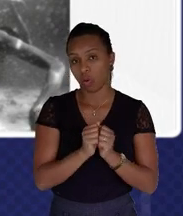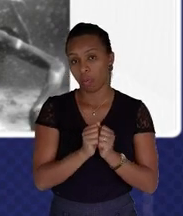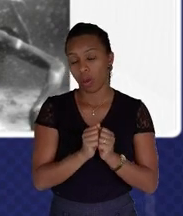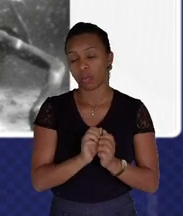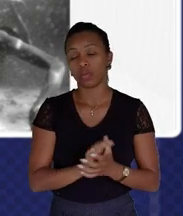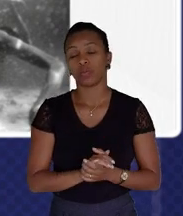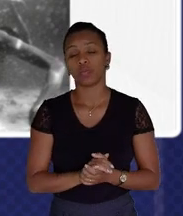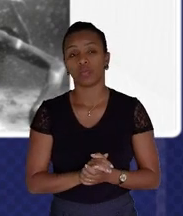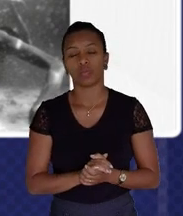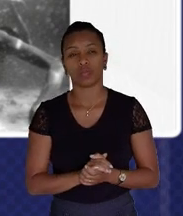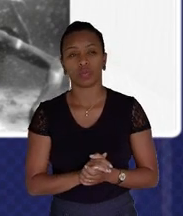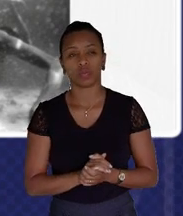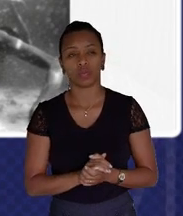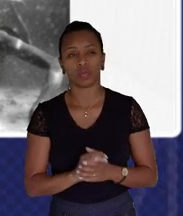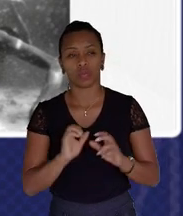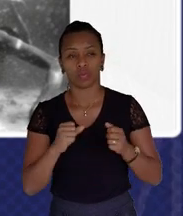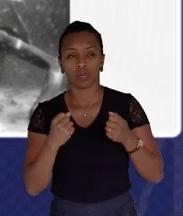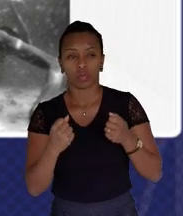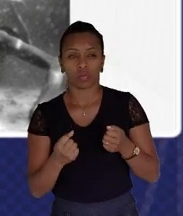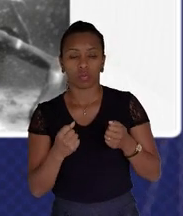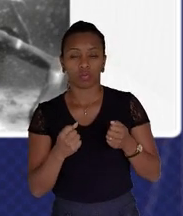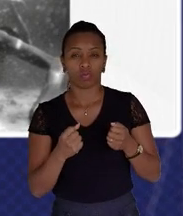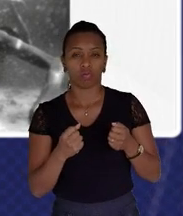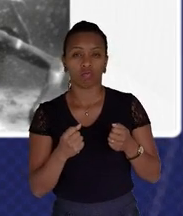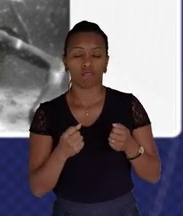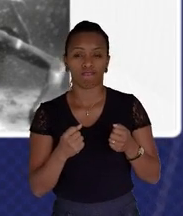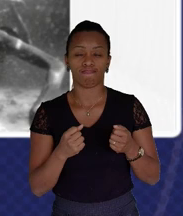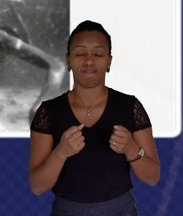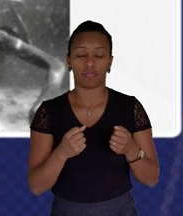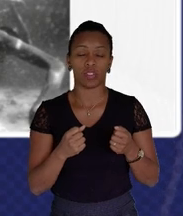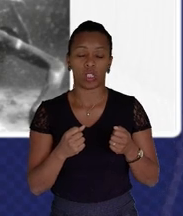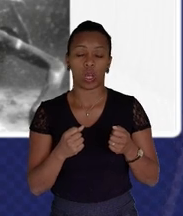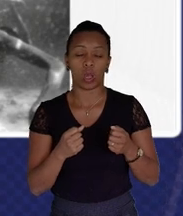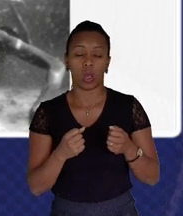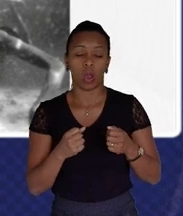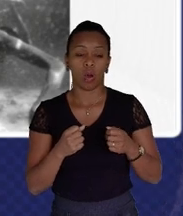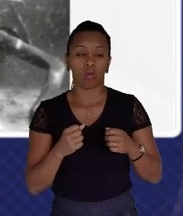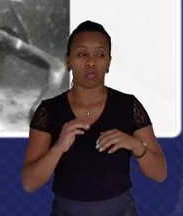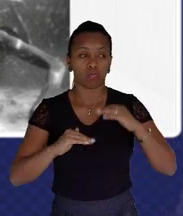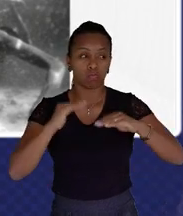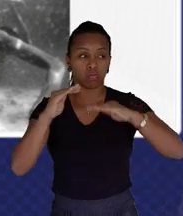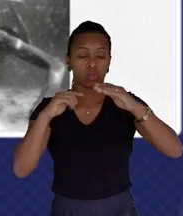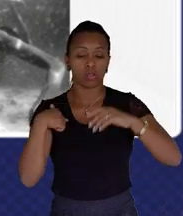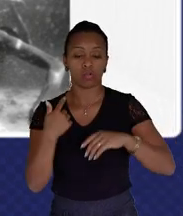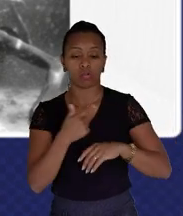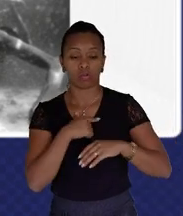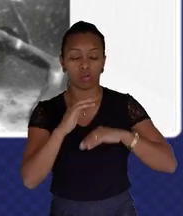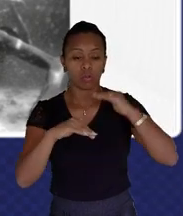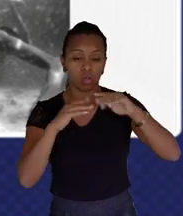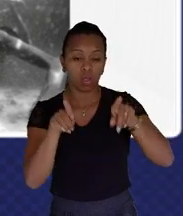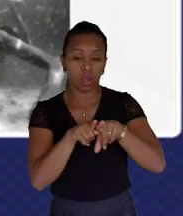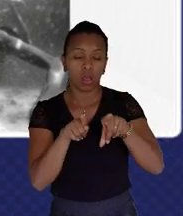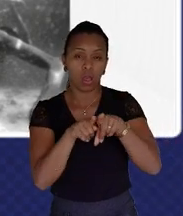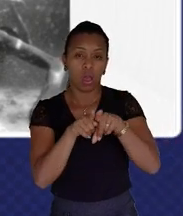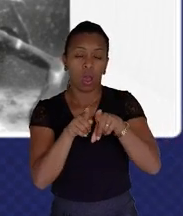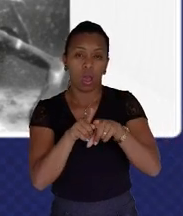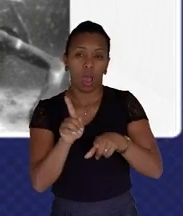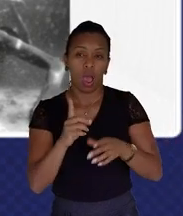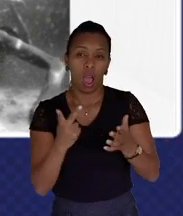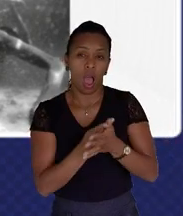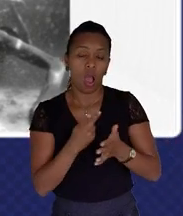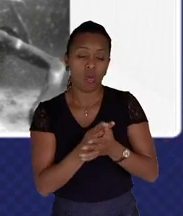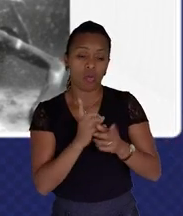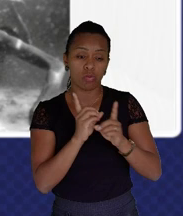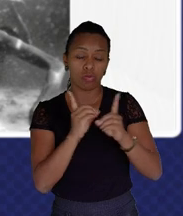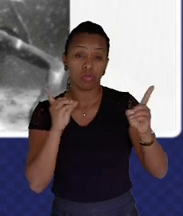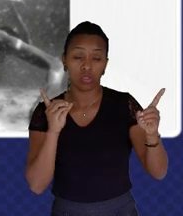pela perl indústria, e foi a source para a economia de crescimento e prosperidade. Mas algo aconteceu lá em um país, Japan,